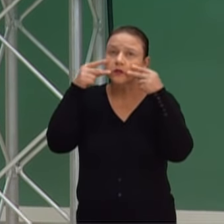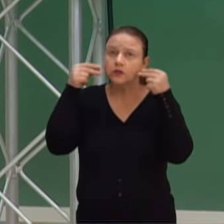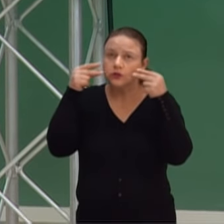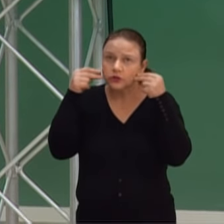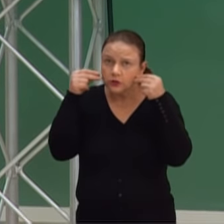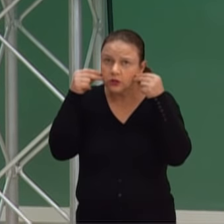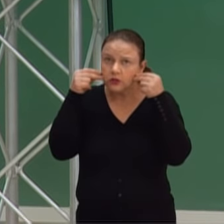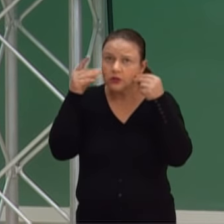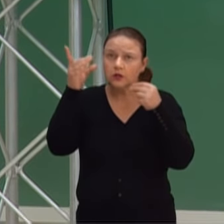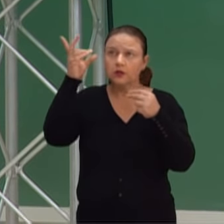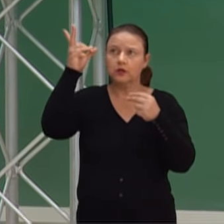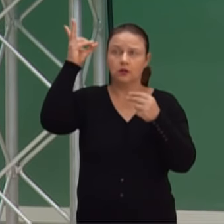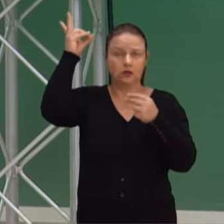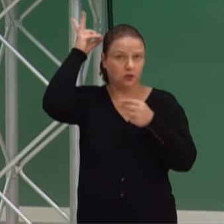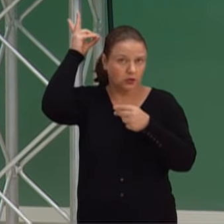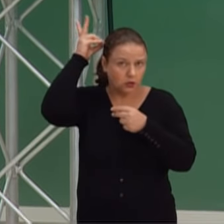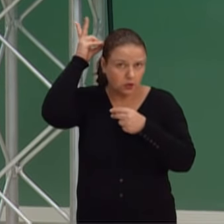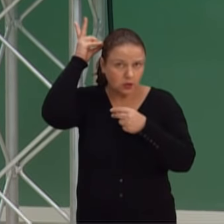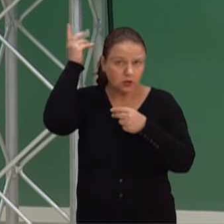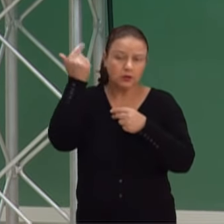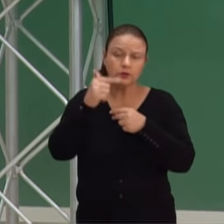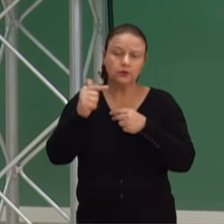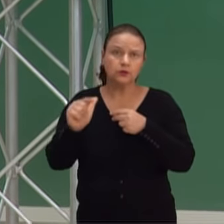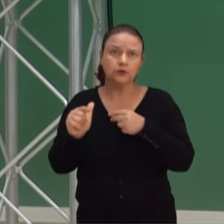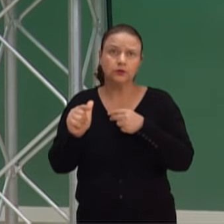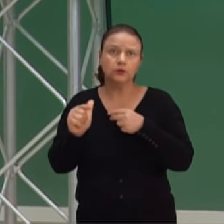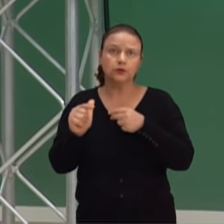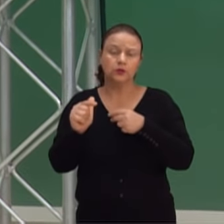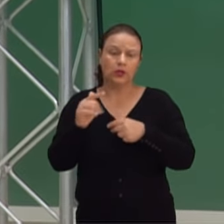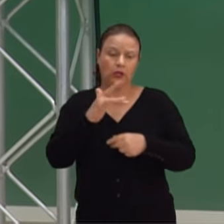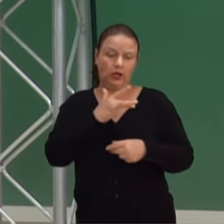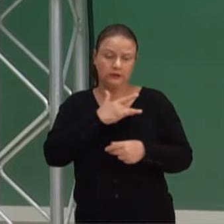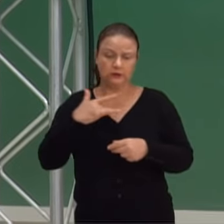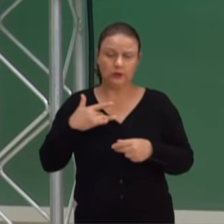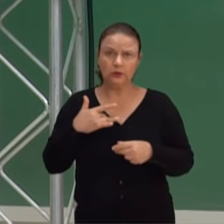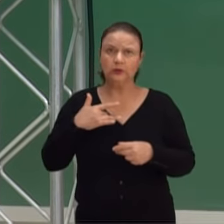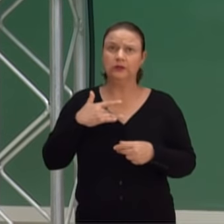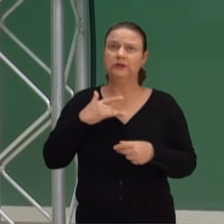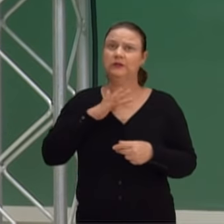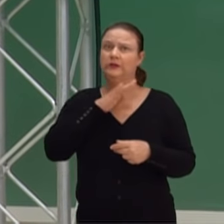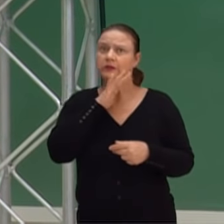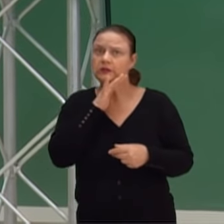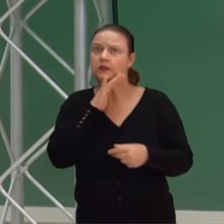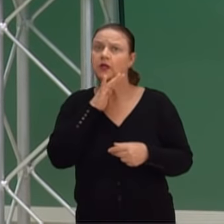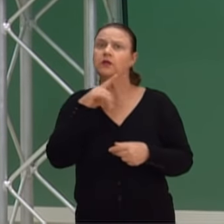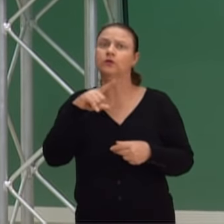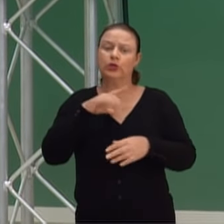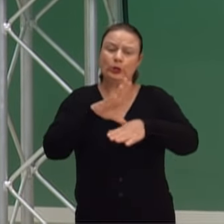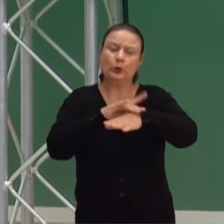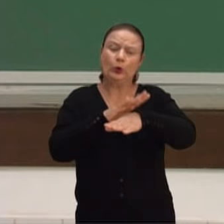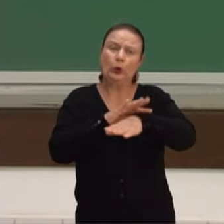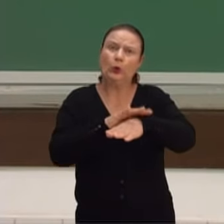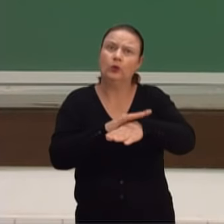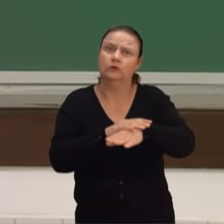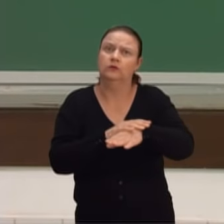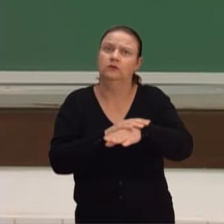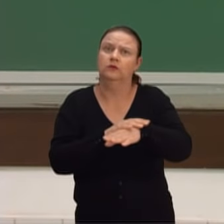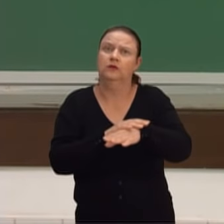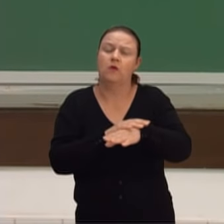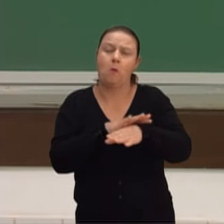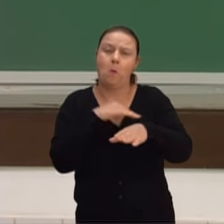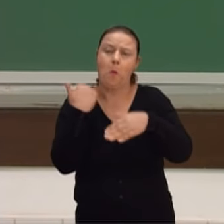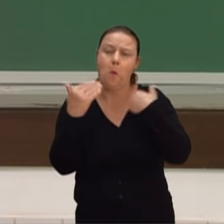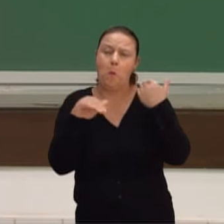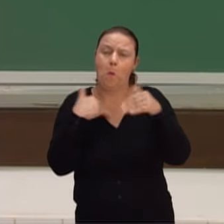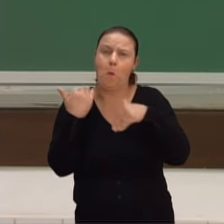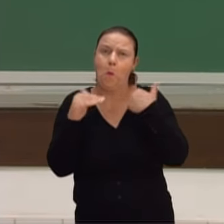brasileiros, isolados por milhares de anos, não. Então, muitas doenças mataram os índios brasileiros. Esse era um problema.